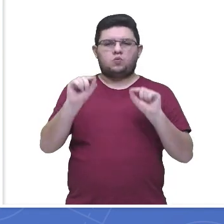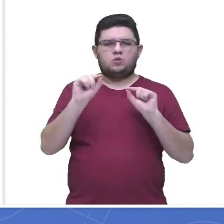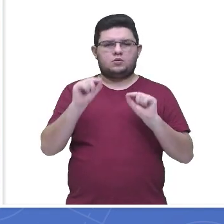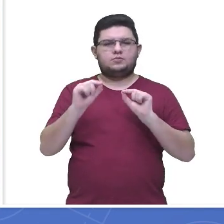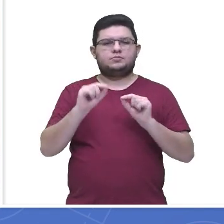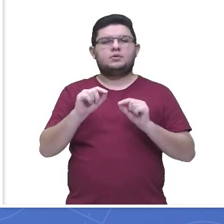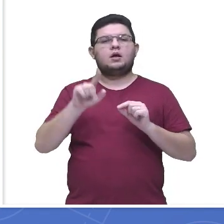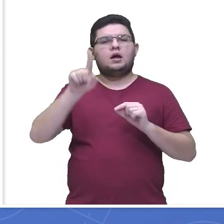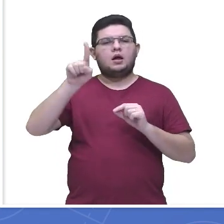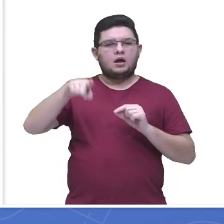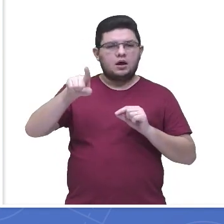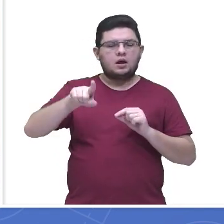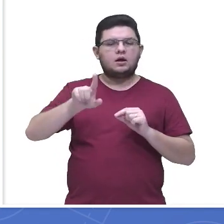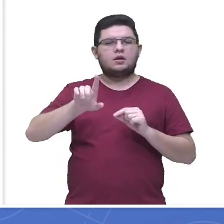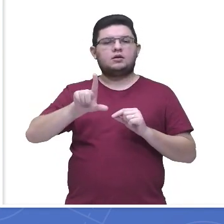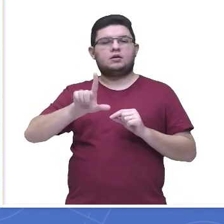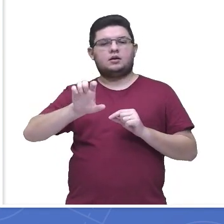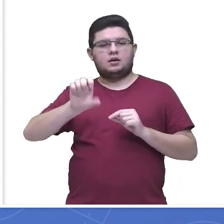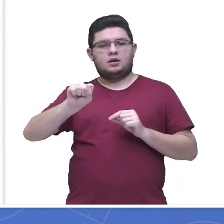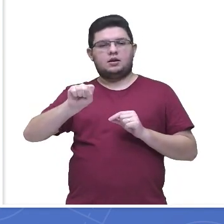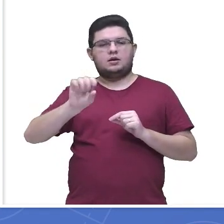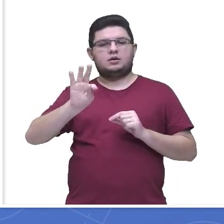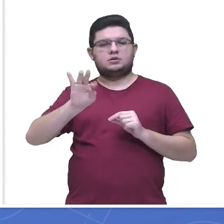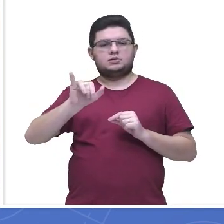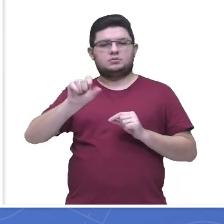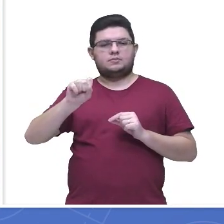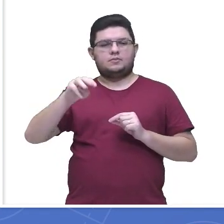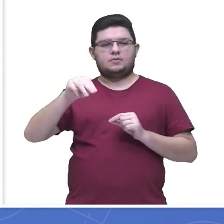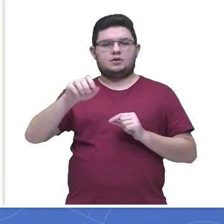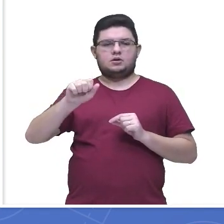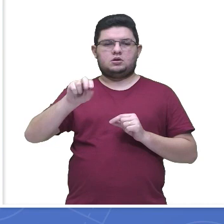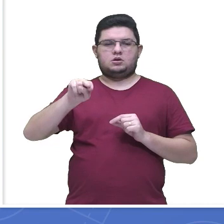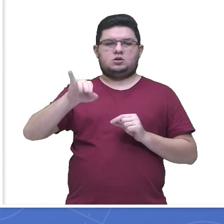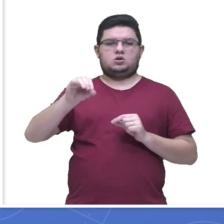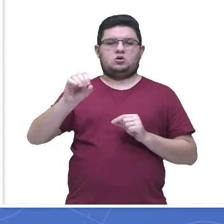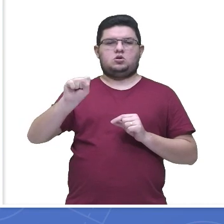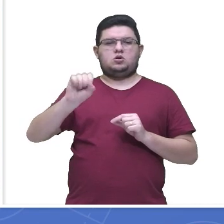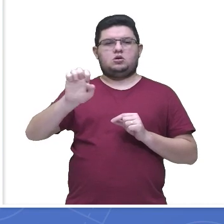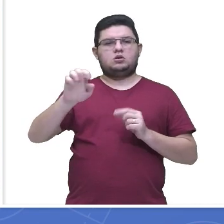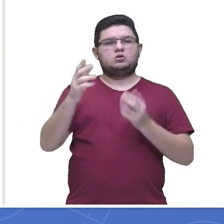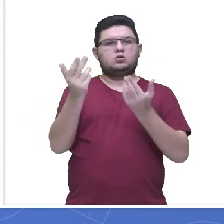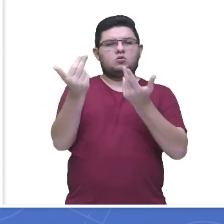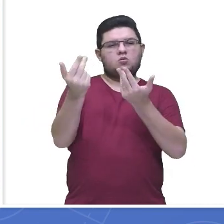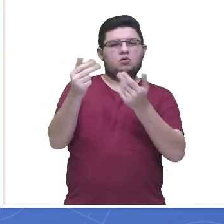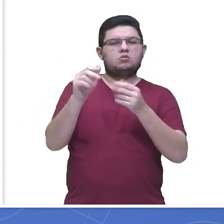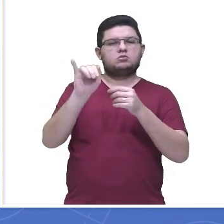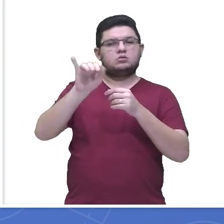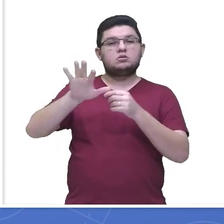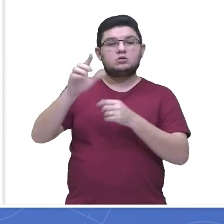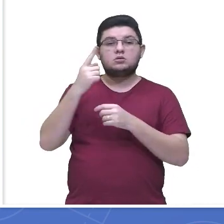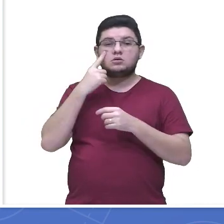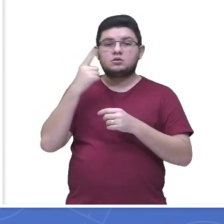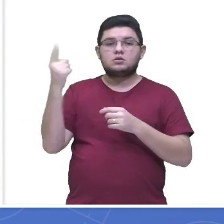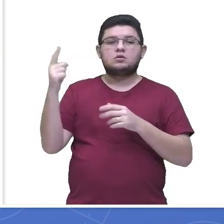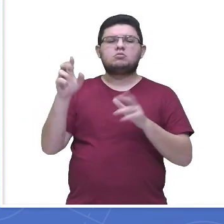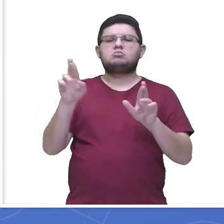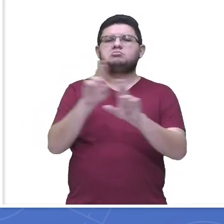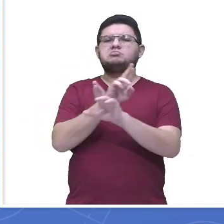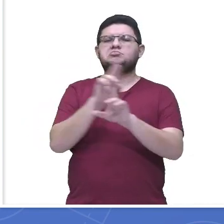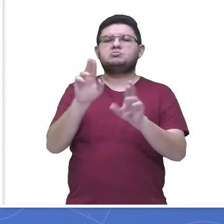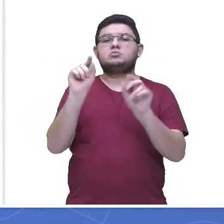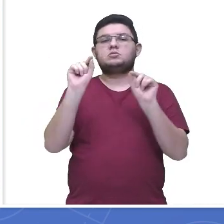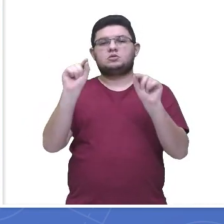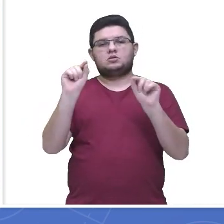a leishmaniose, que é o que a gente vai observar na próxima imagem. A leishmaniose, então, é uma doença que está relacionada também com